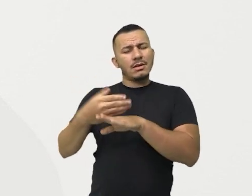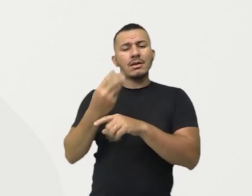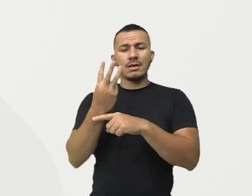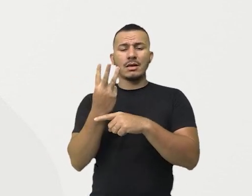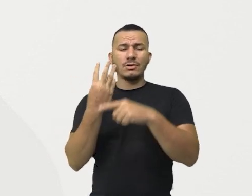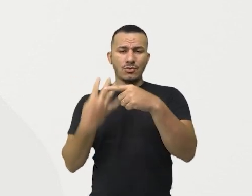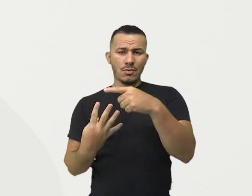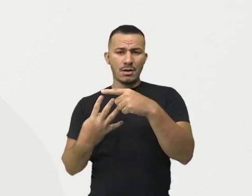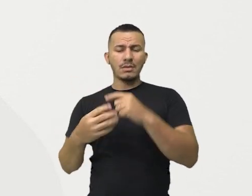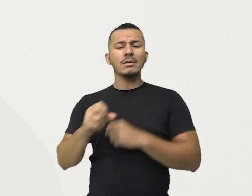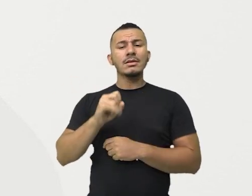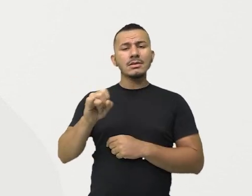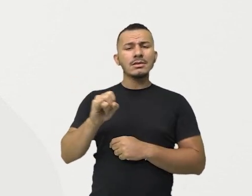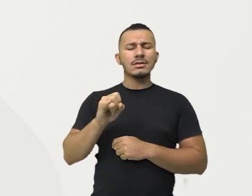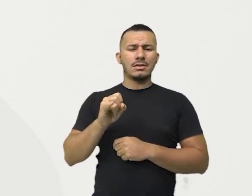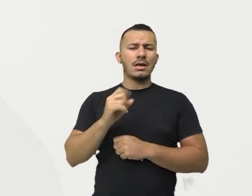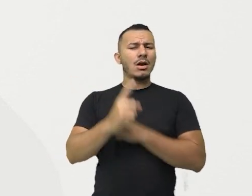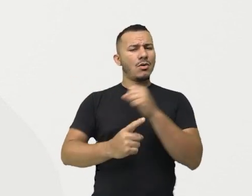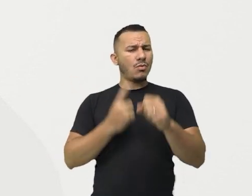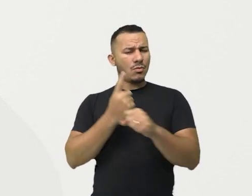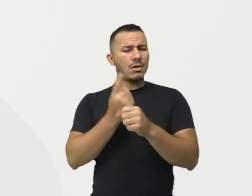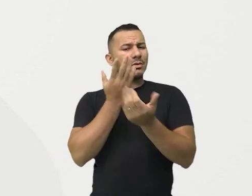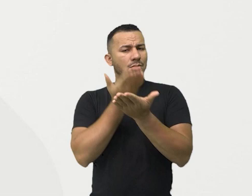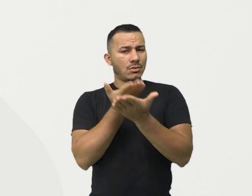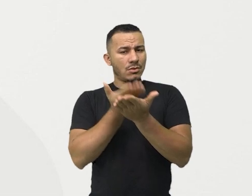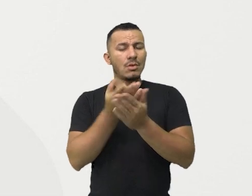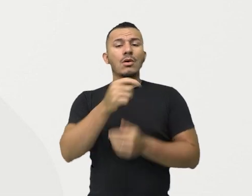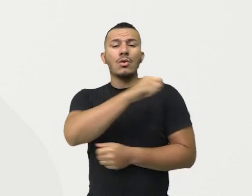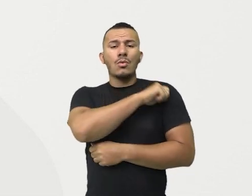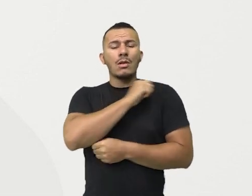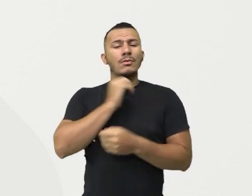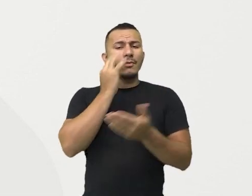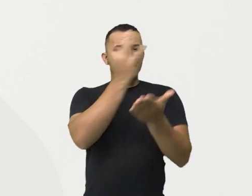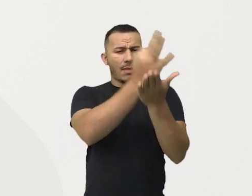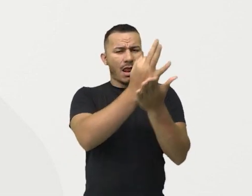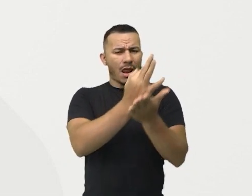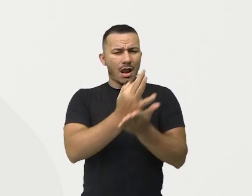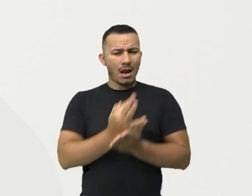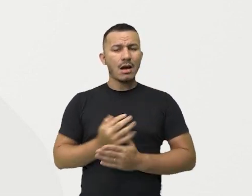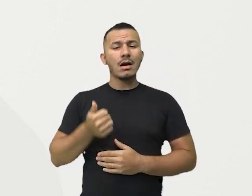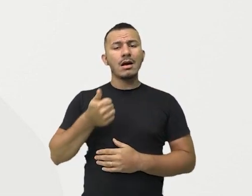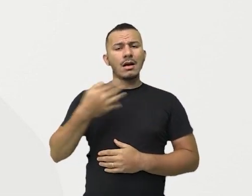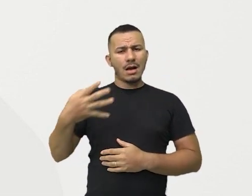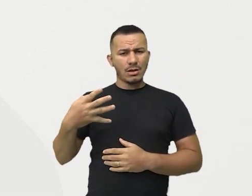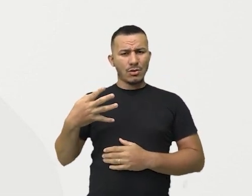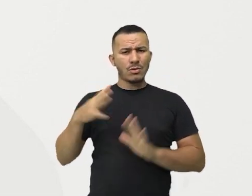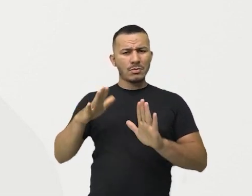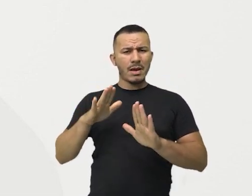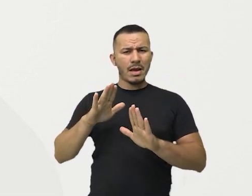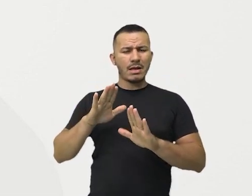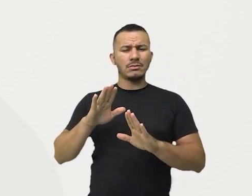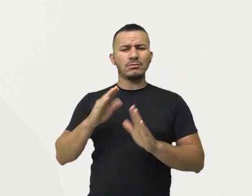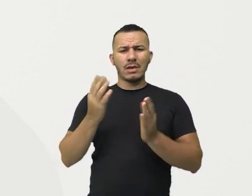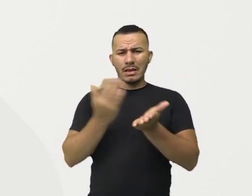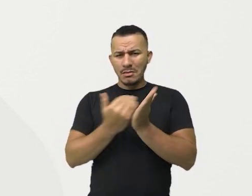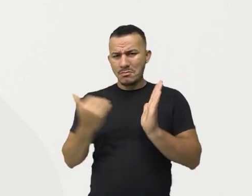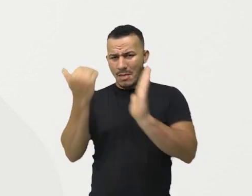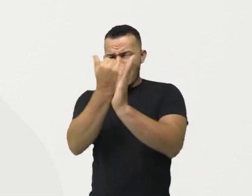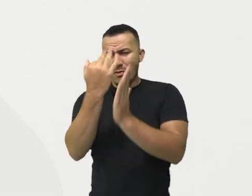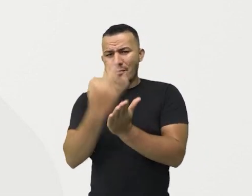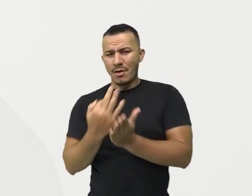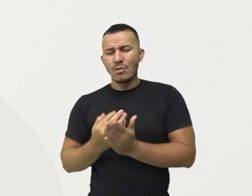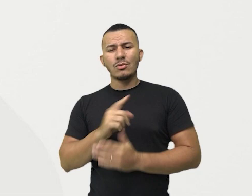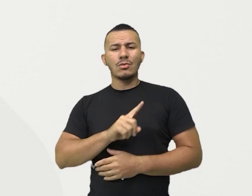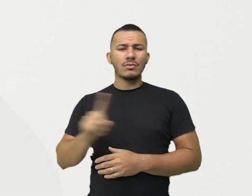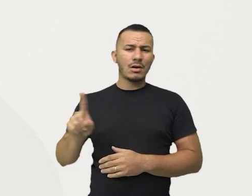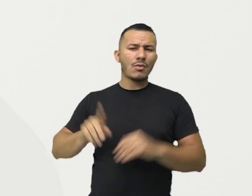dias. Se durante o ano letivo o aluno faltou 14 dias, ele ultrapassou o limite de falta?